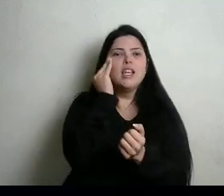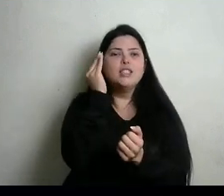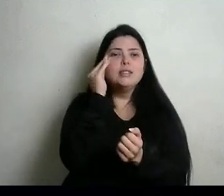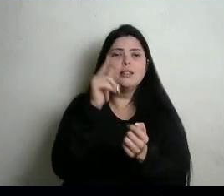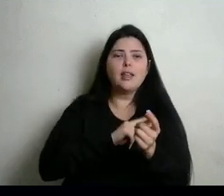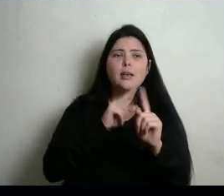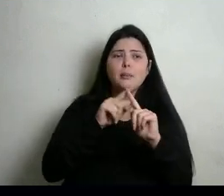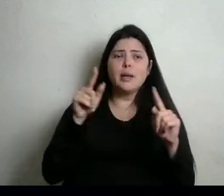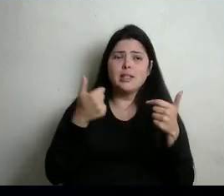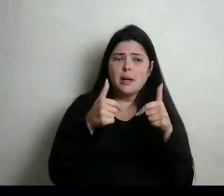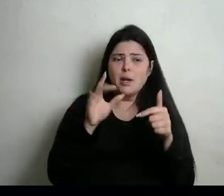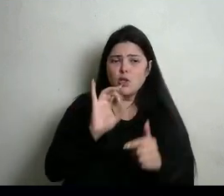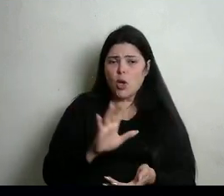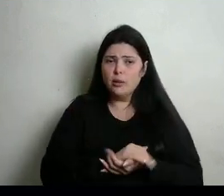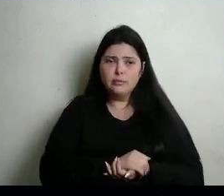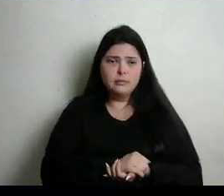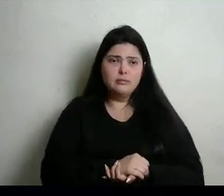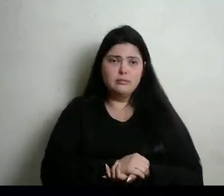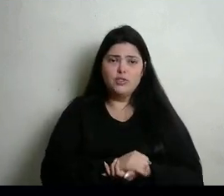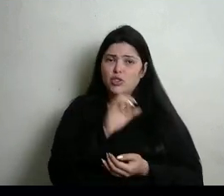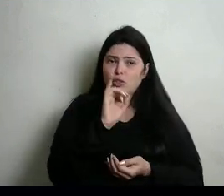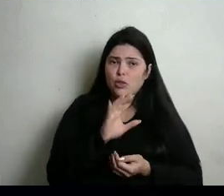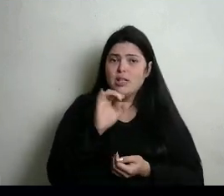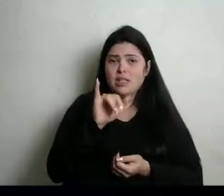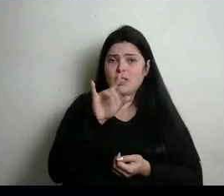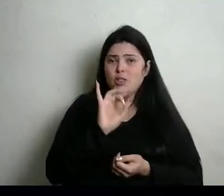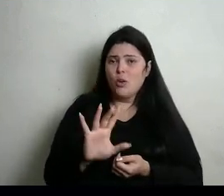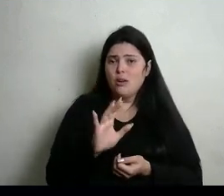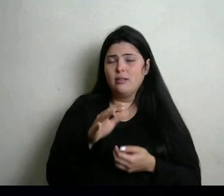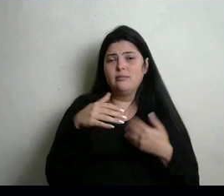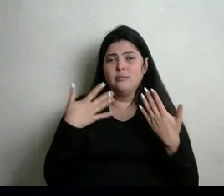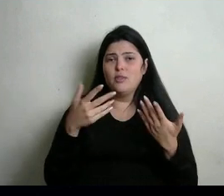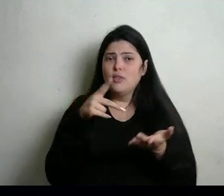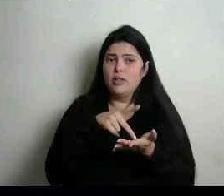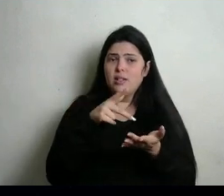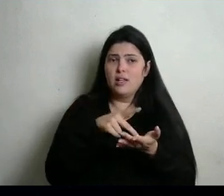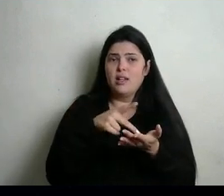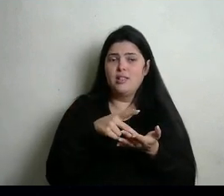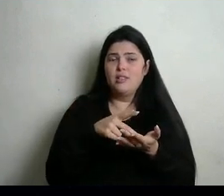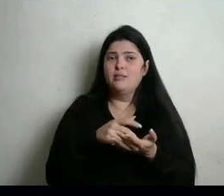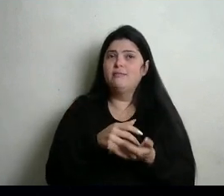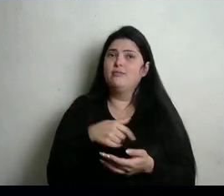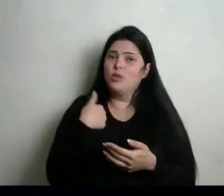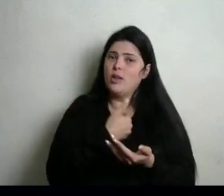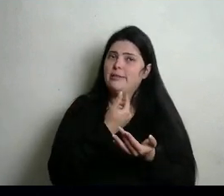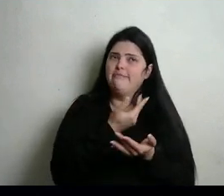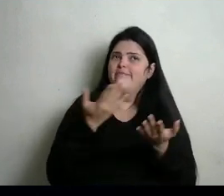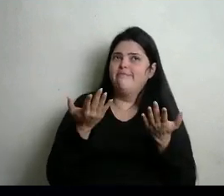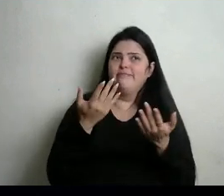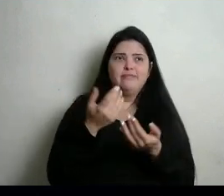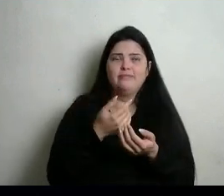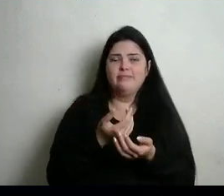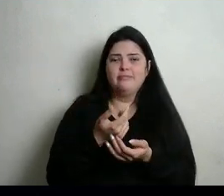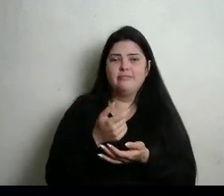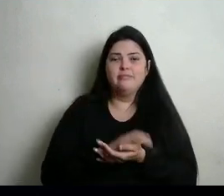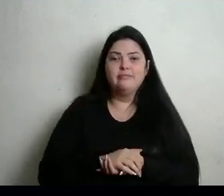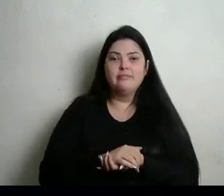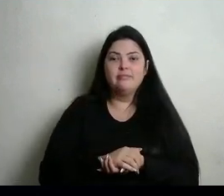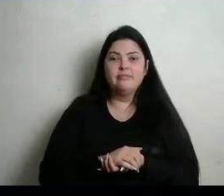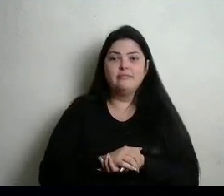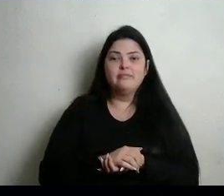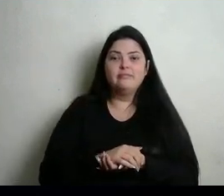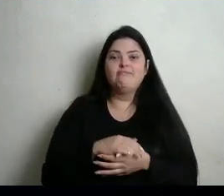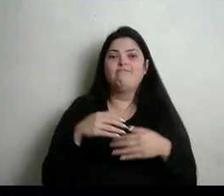trabalho é isso? Se nosso trabalho for isso, realmente ferrou, galera. A gente está perdido. Mas aqui, para responder essa